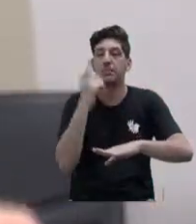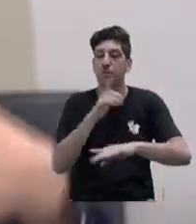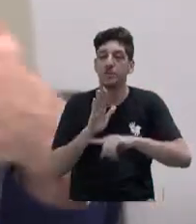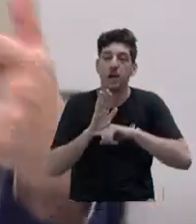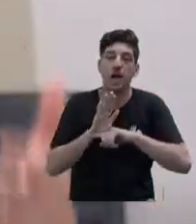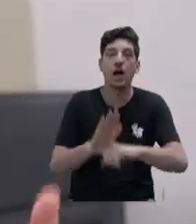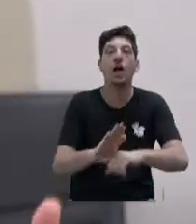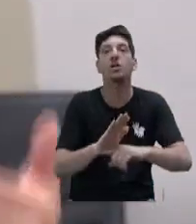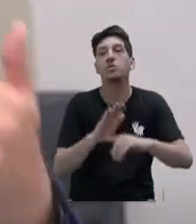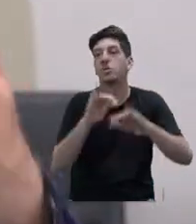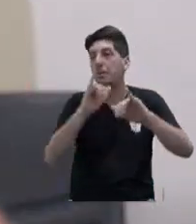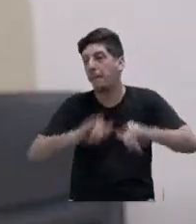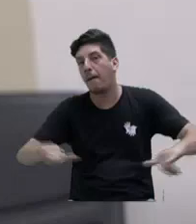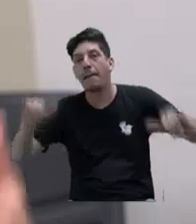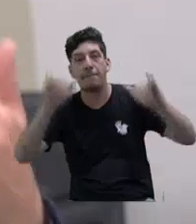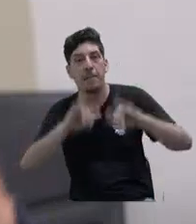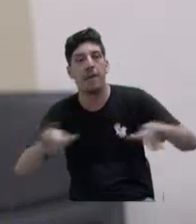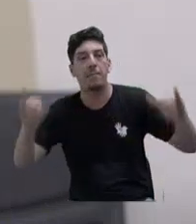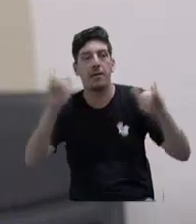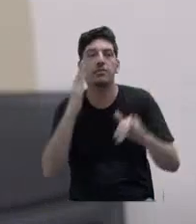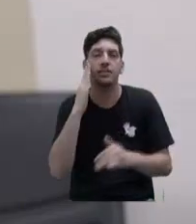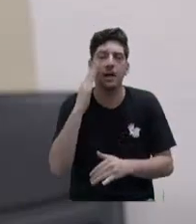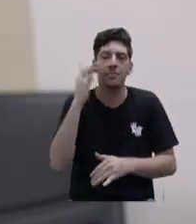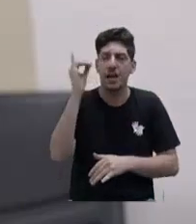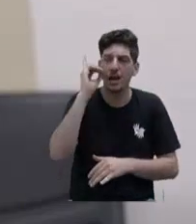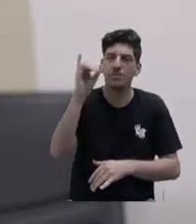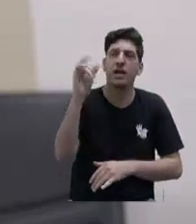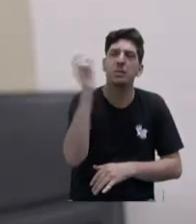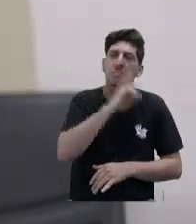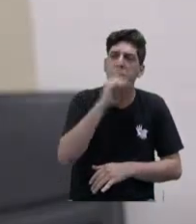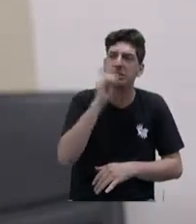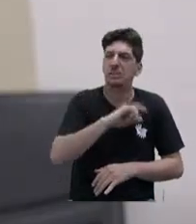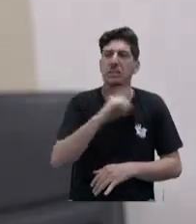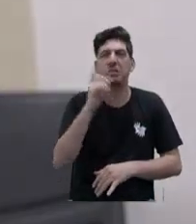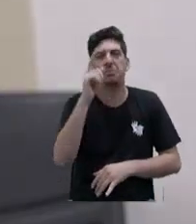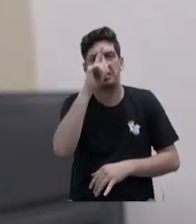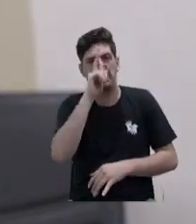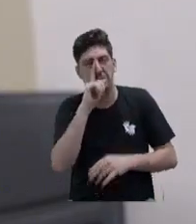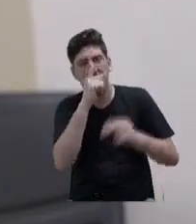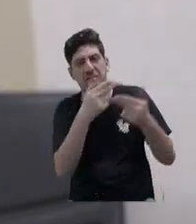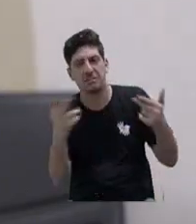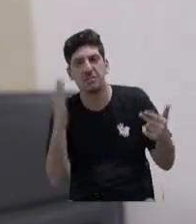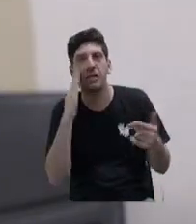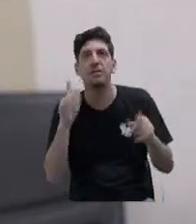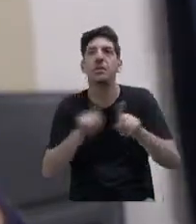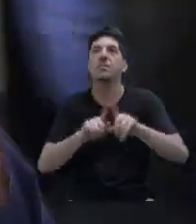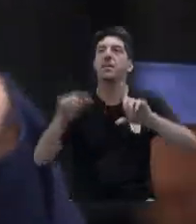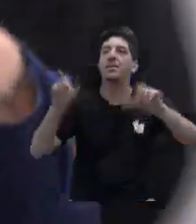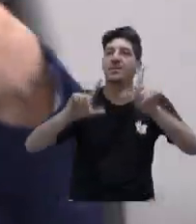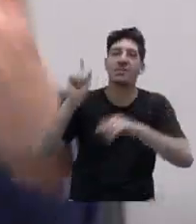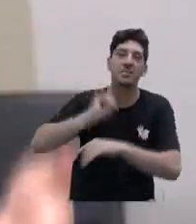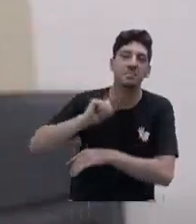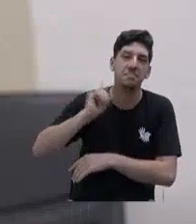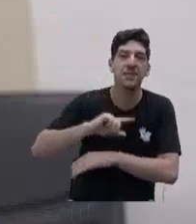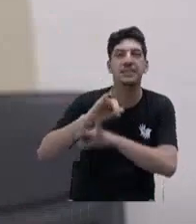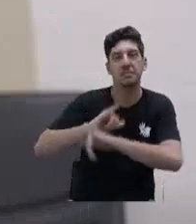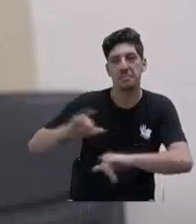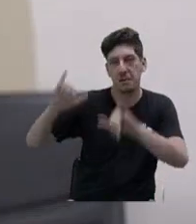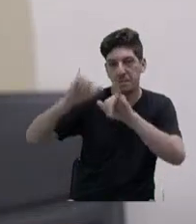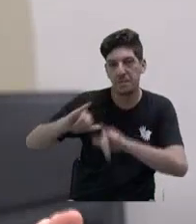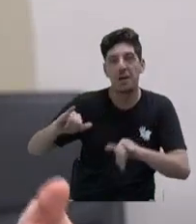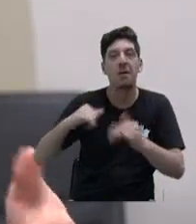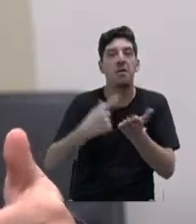a desmistificar essa chegada de recursos. E a Rede Minas fazendo campanha. Agora eu negociei